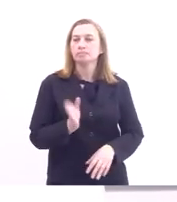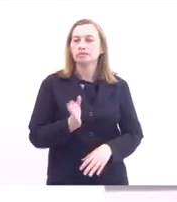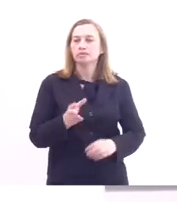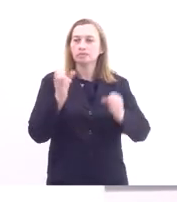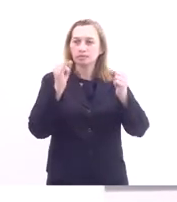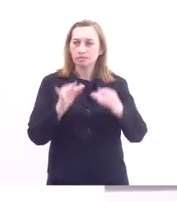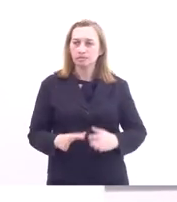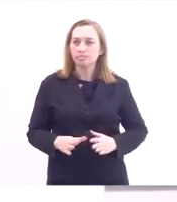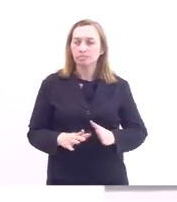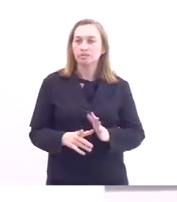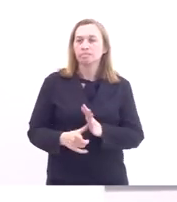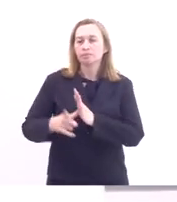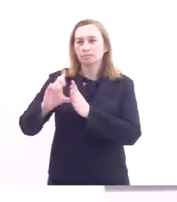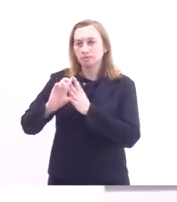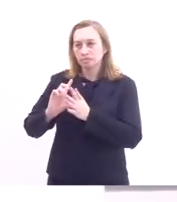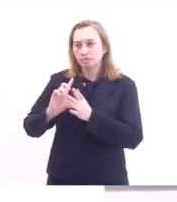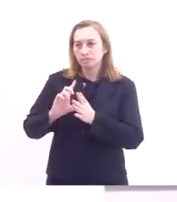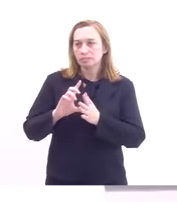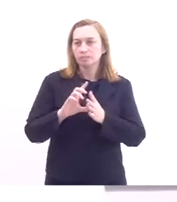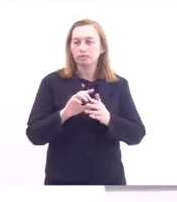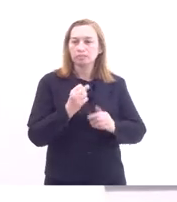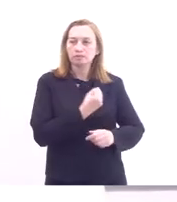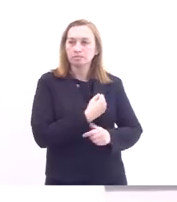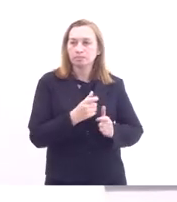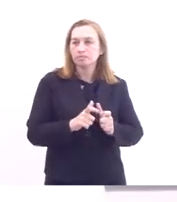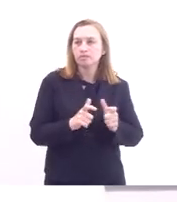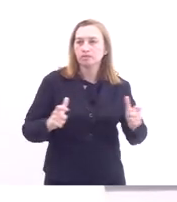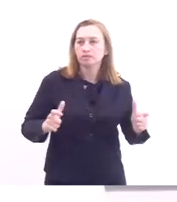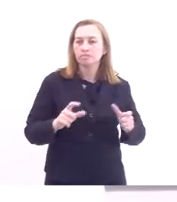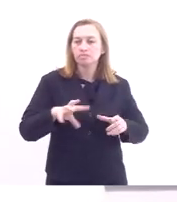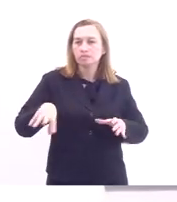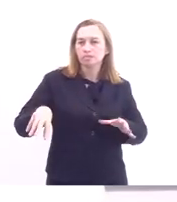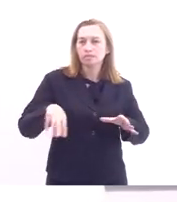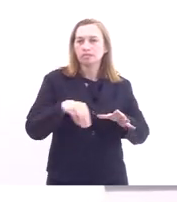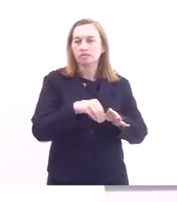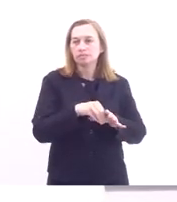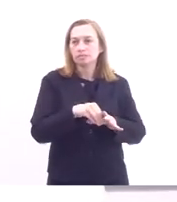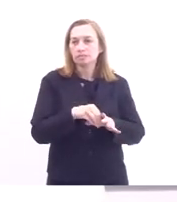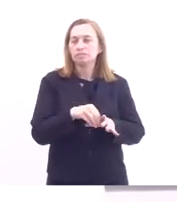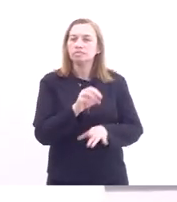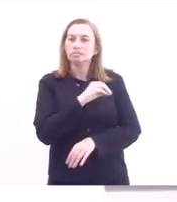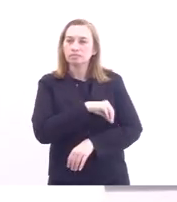slide anterior, ocasionado pela recomposição salarial concedida.